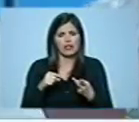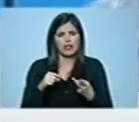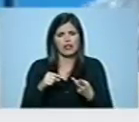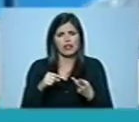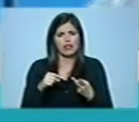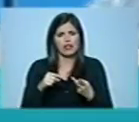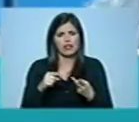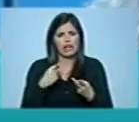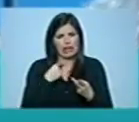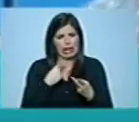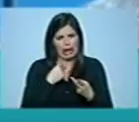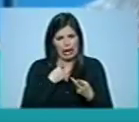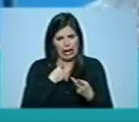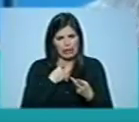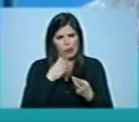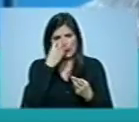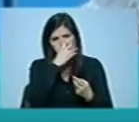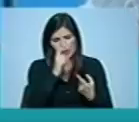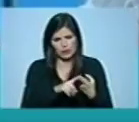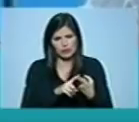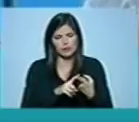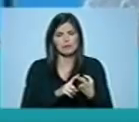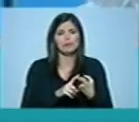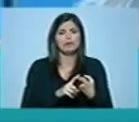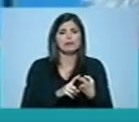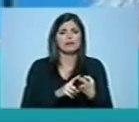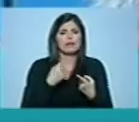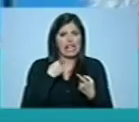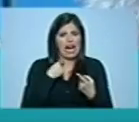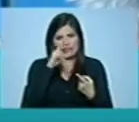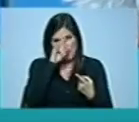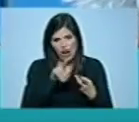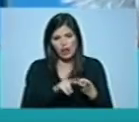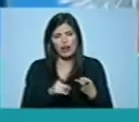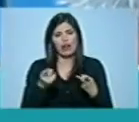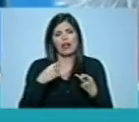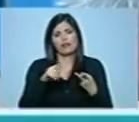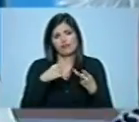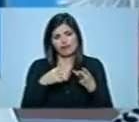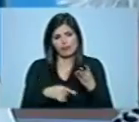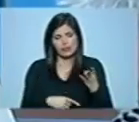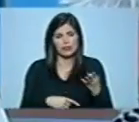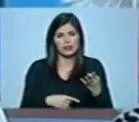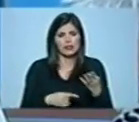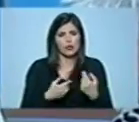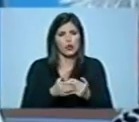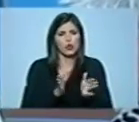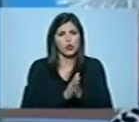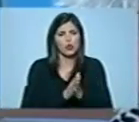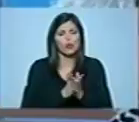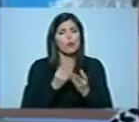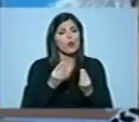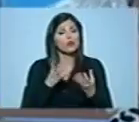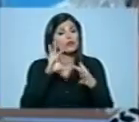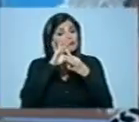Das nossas carnes. É o porco, é muito resultado daquilo que se transforma a partir do porco, sim, não é? Sim, é tudo muito que se transforma